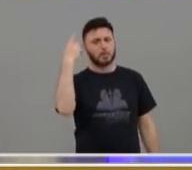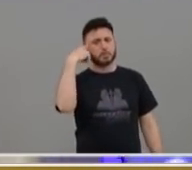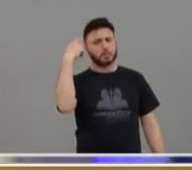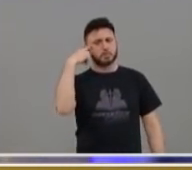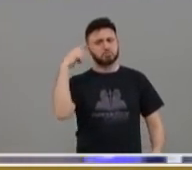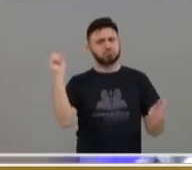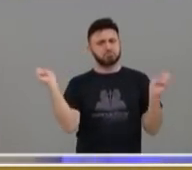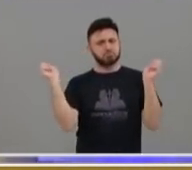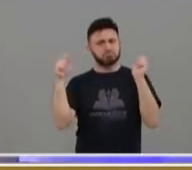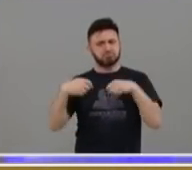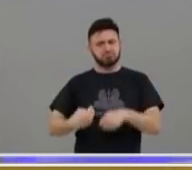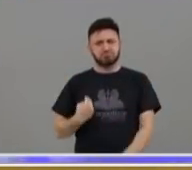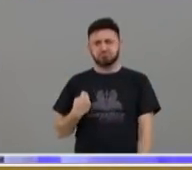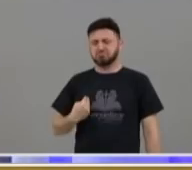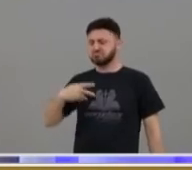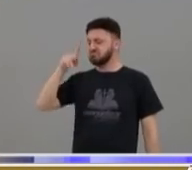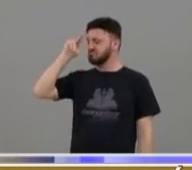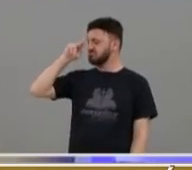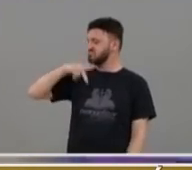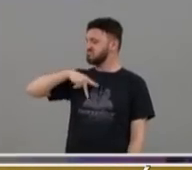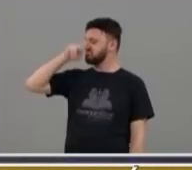por mim mesmo.